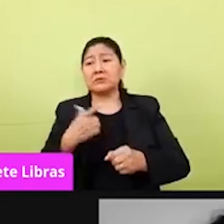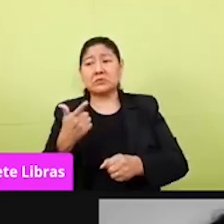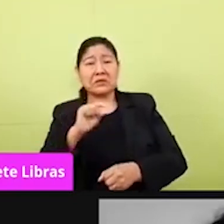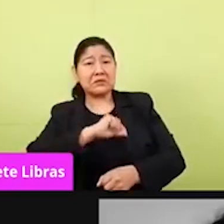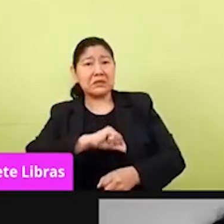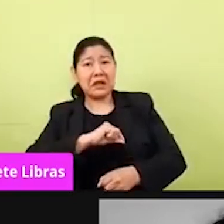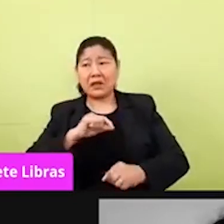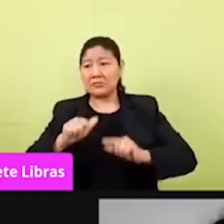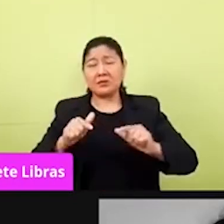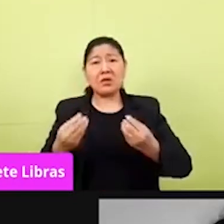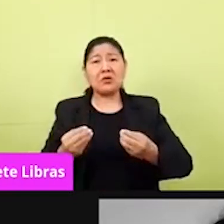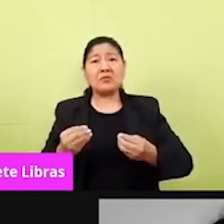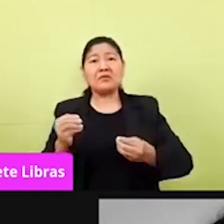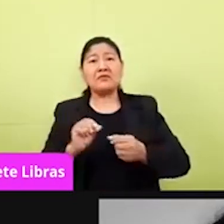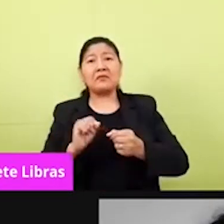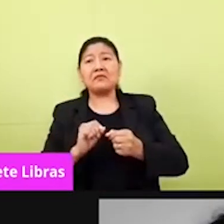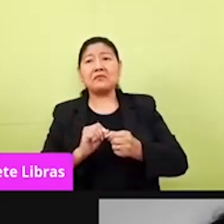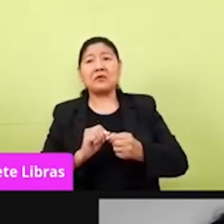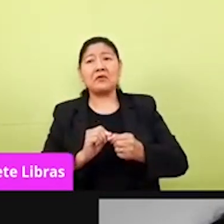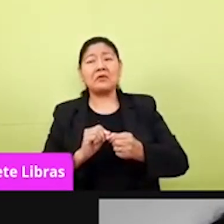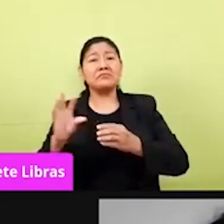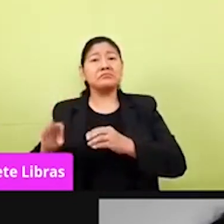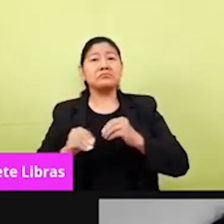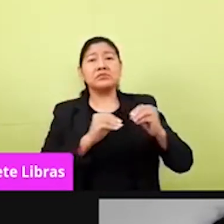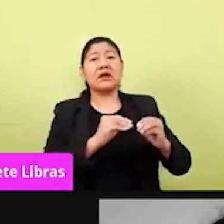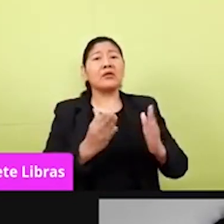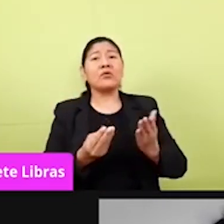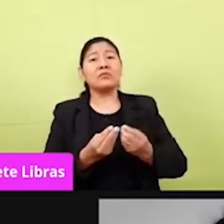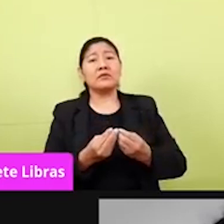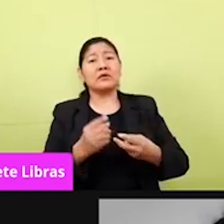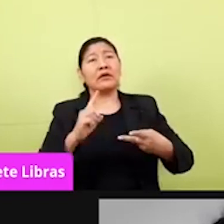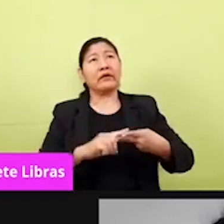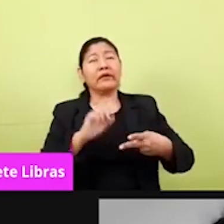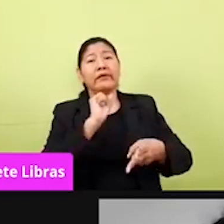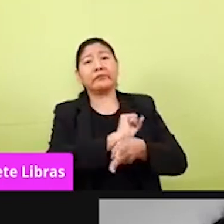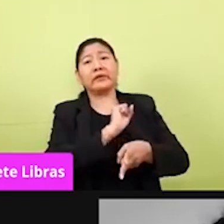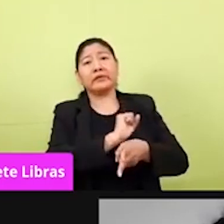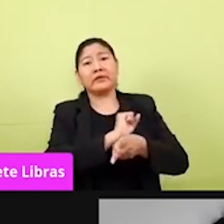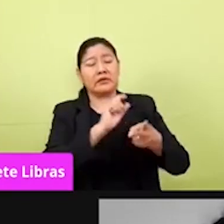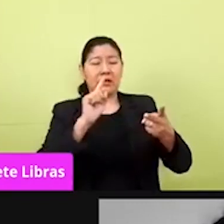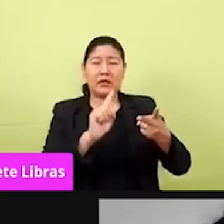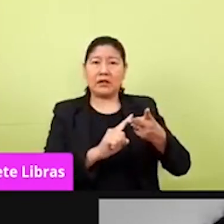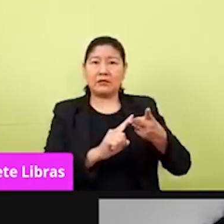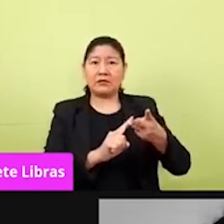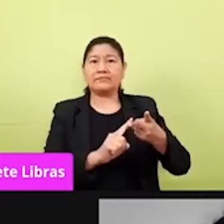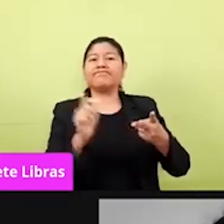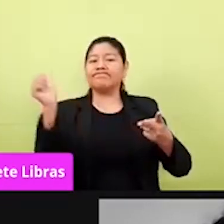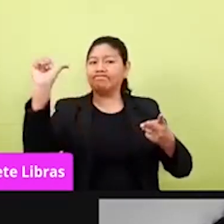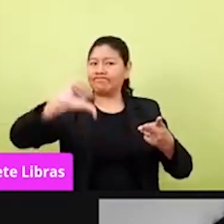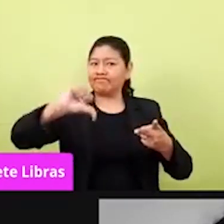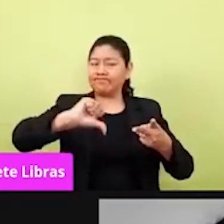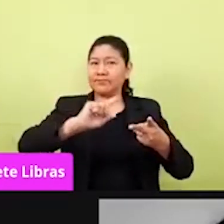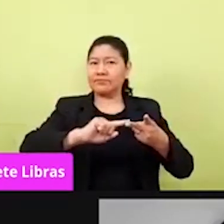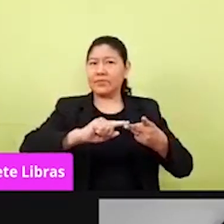talvez seja tão importante ou mais, que é o fator da dependência emocional. Nós atendemos muitas mulheres